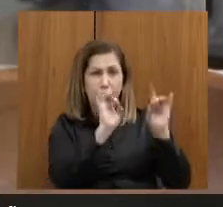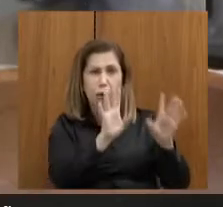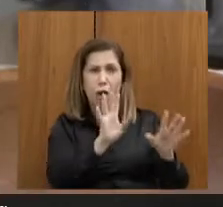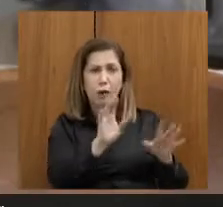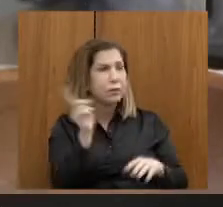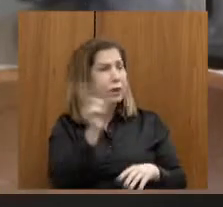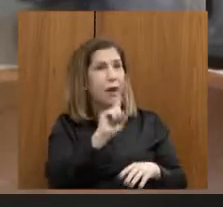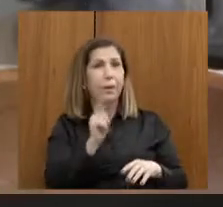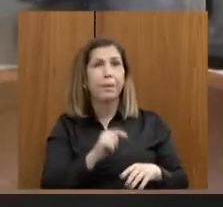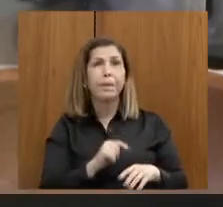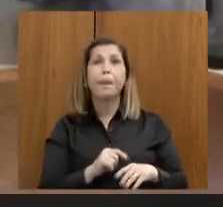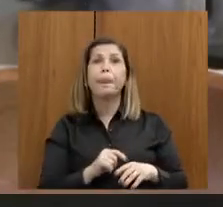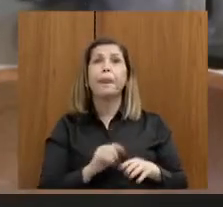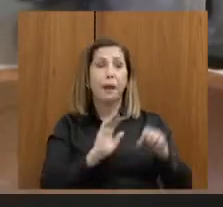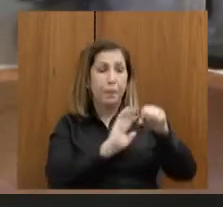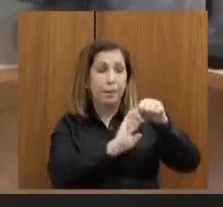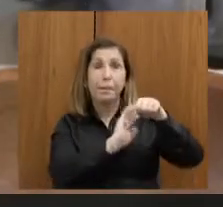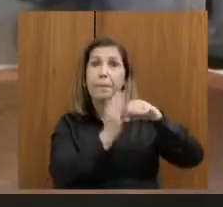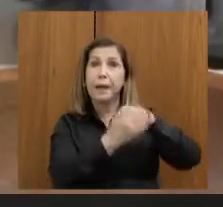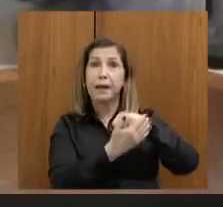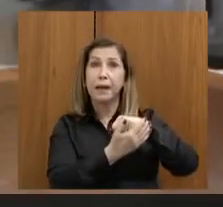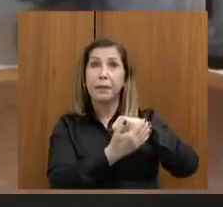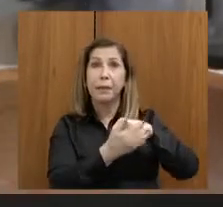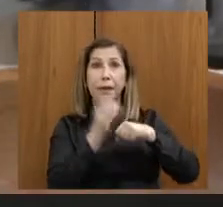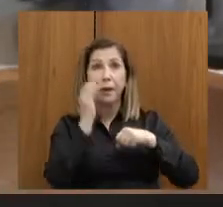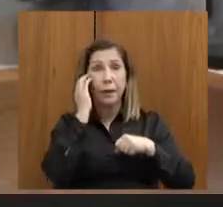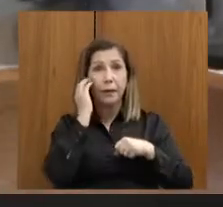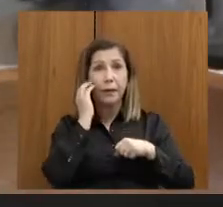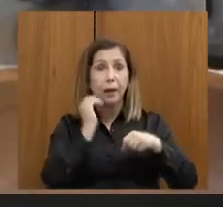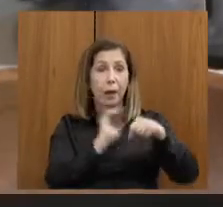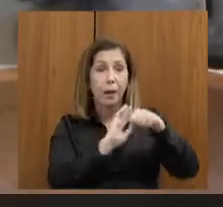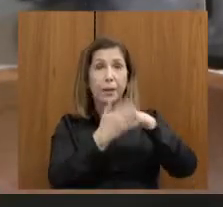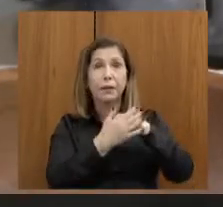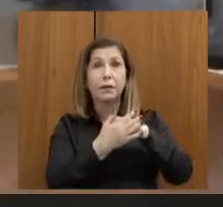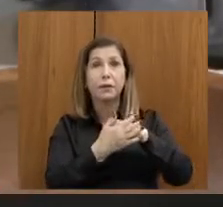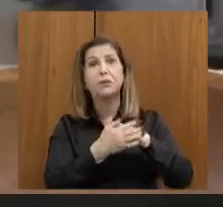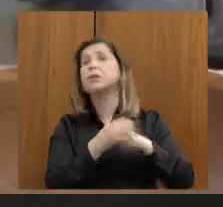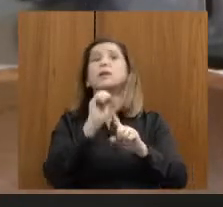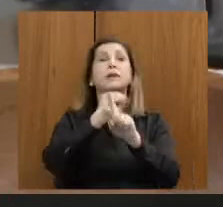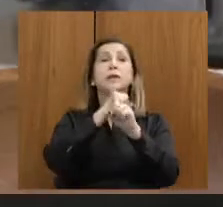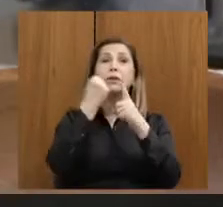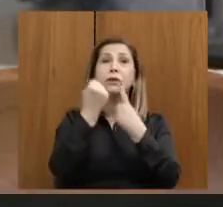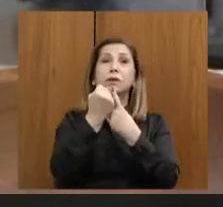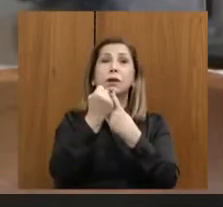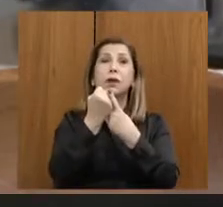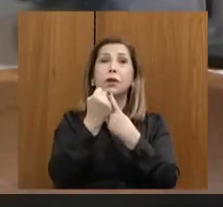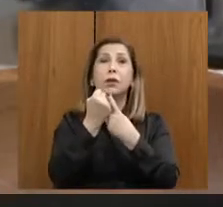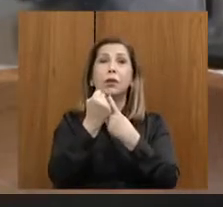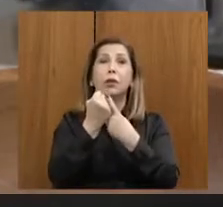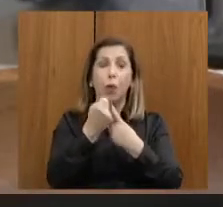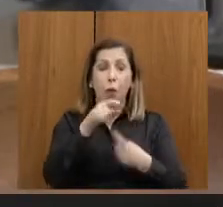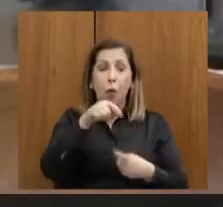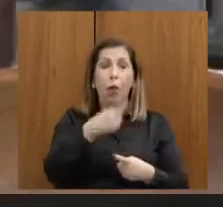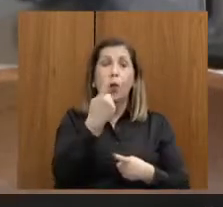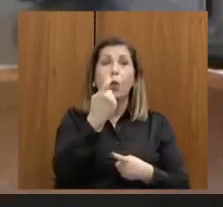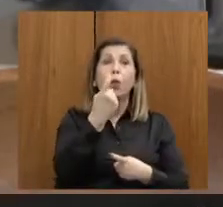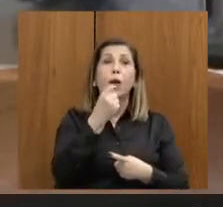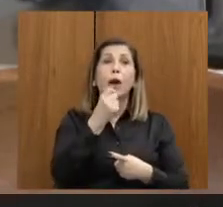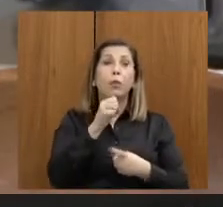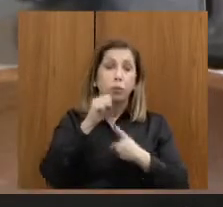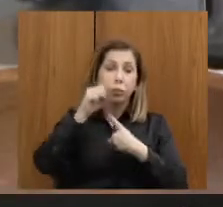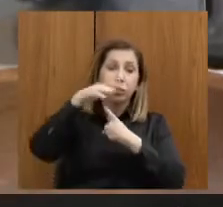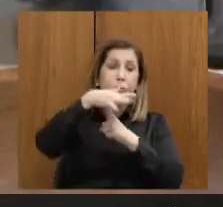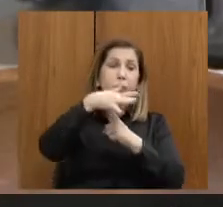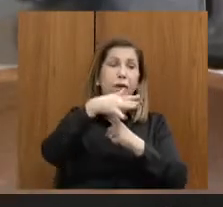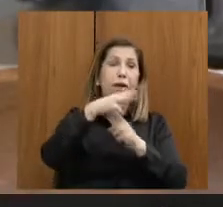durante a pandemia o nosso território foi as espaço de assistência social e foi aonde nós multiplicamos o